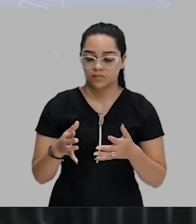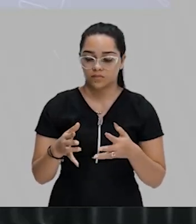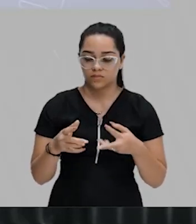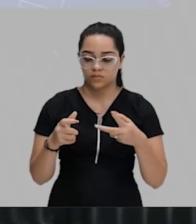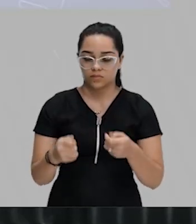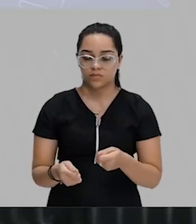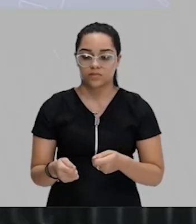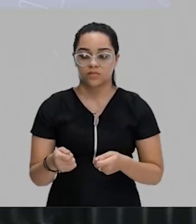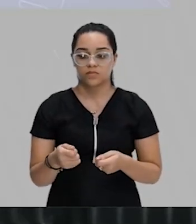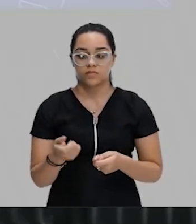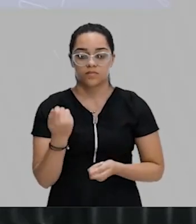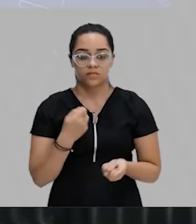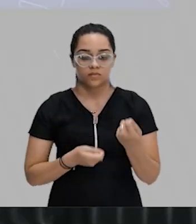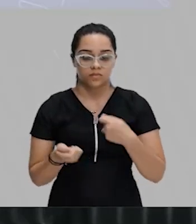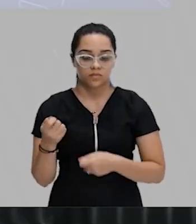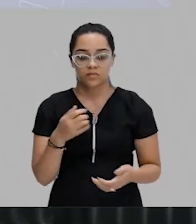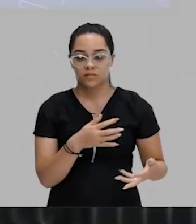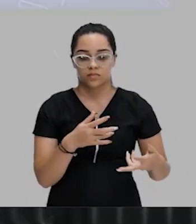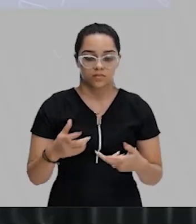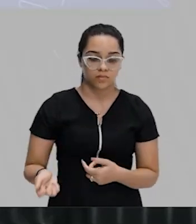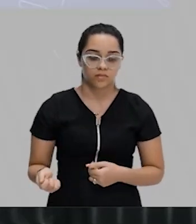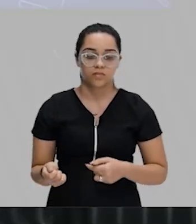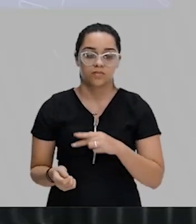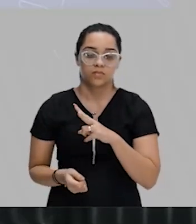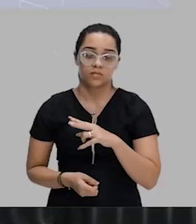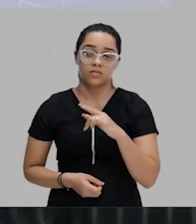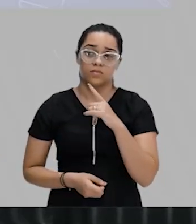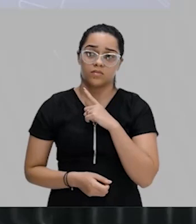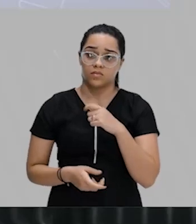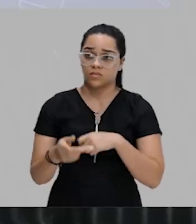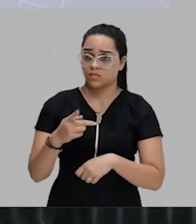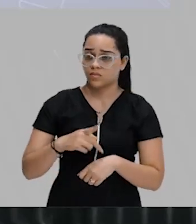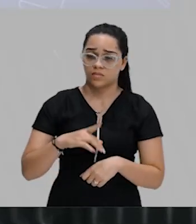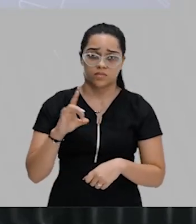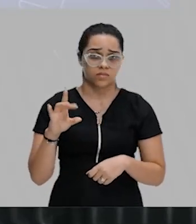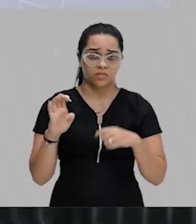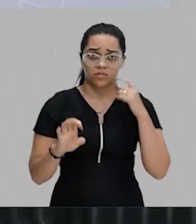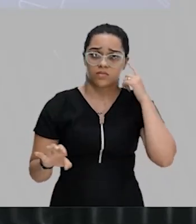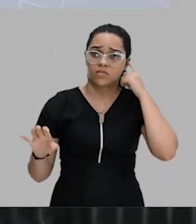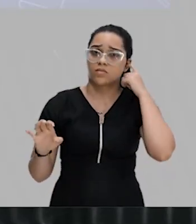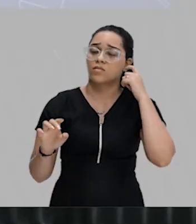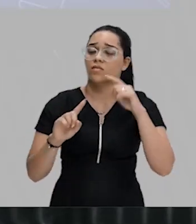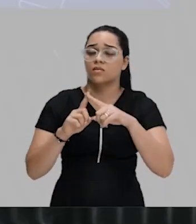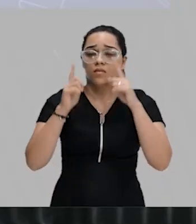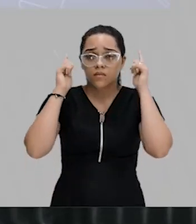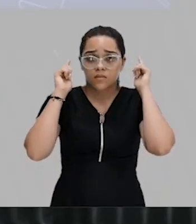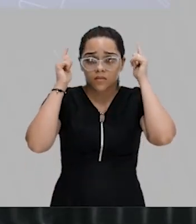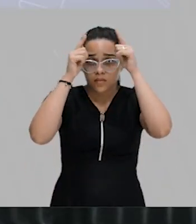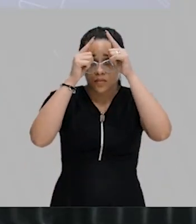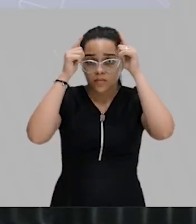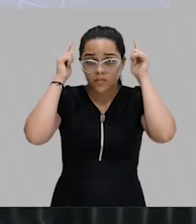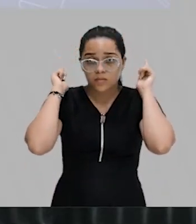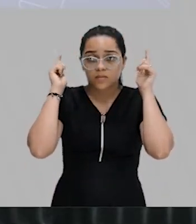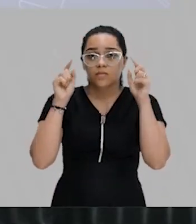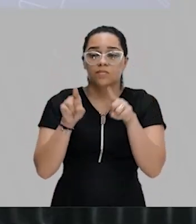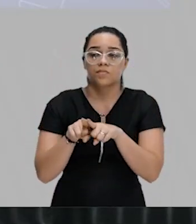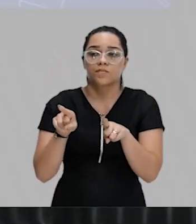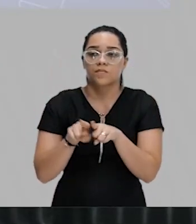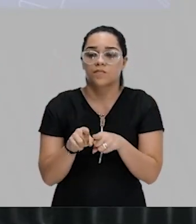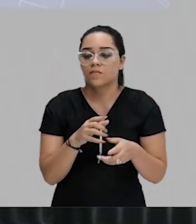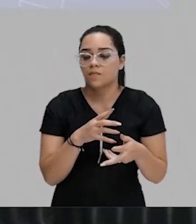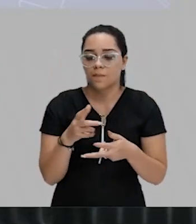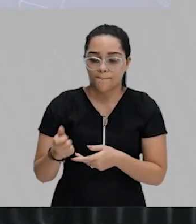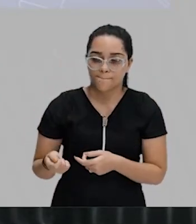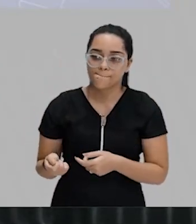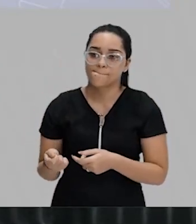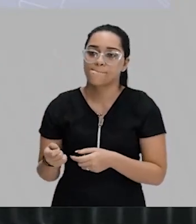economia mundial. Uma crise que vai deixar países, não só da Europa, como a Grécia, por exemplo, mas países a nível